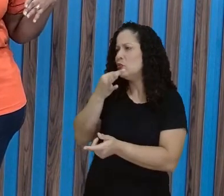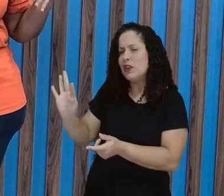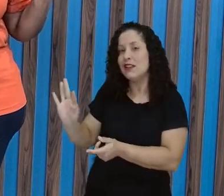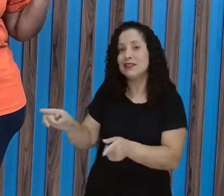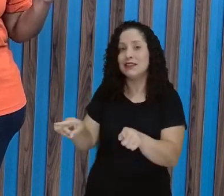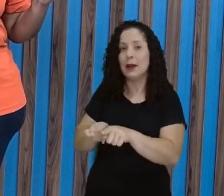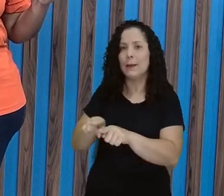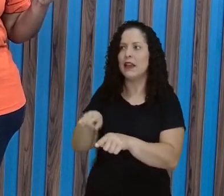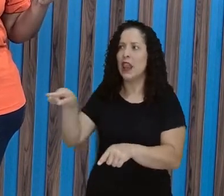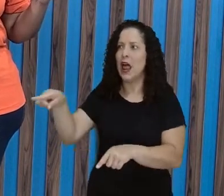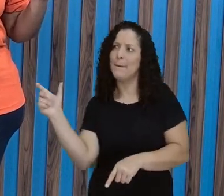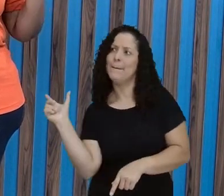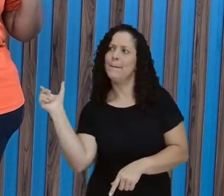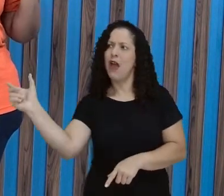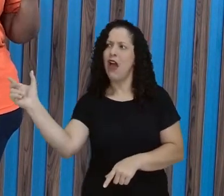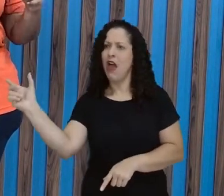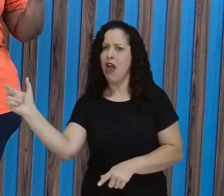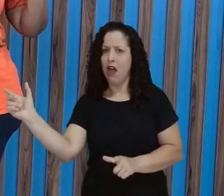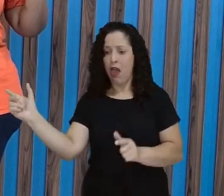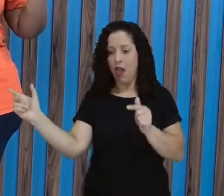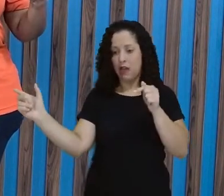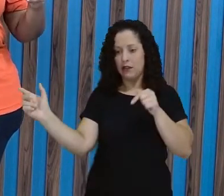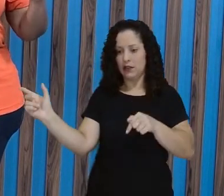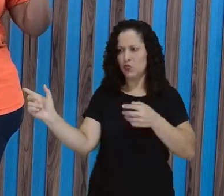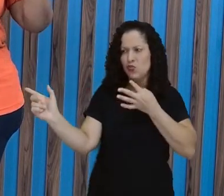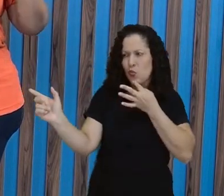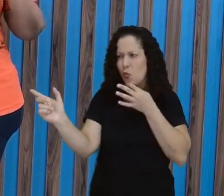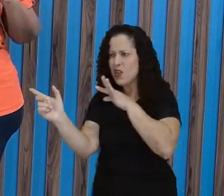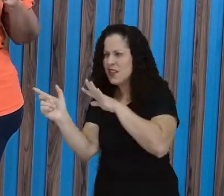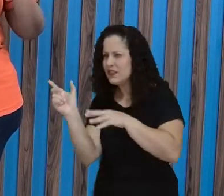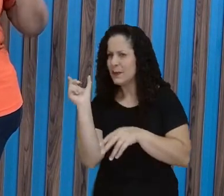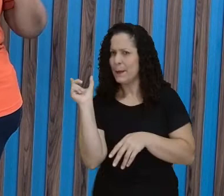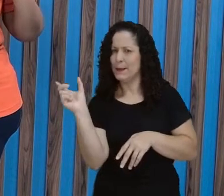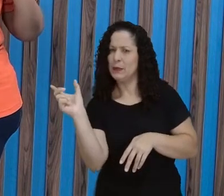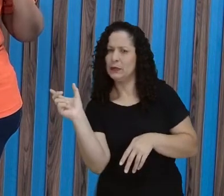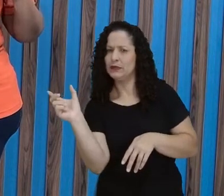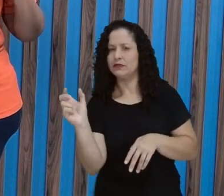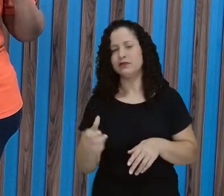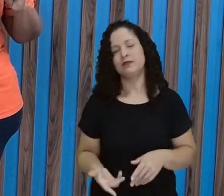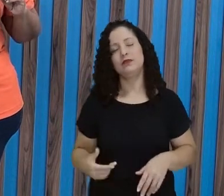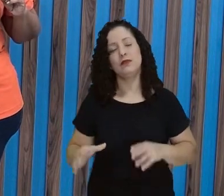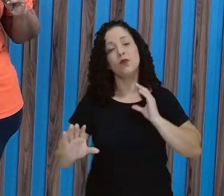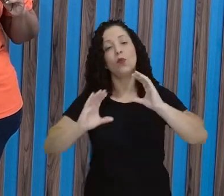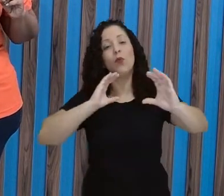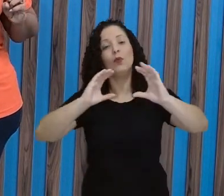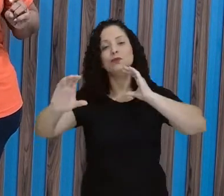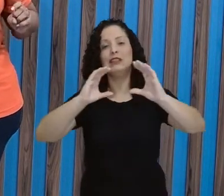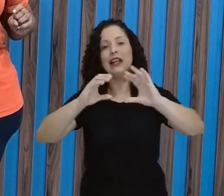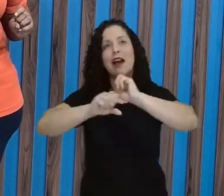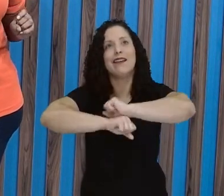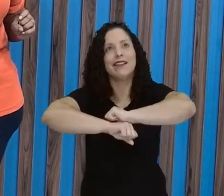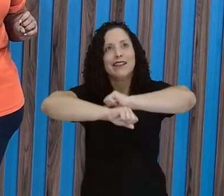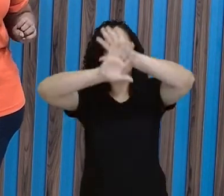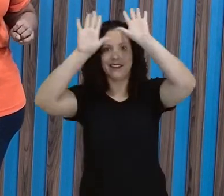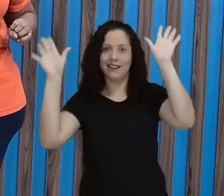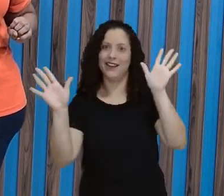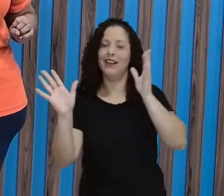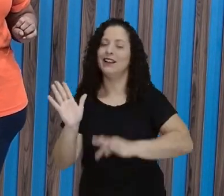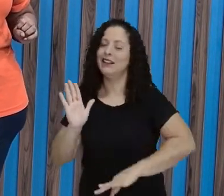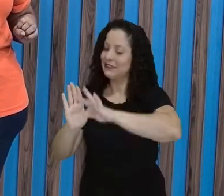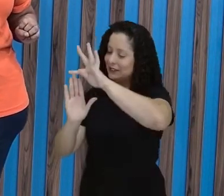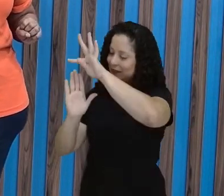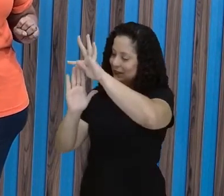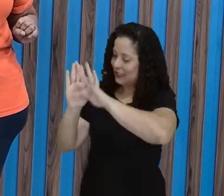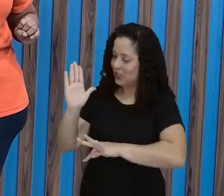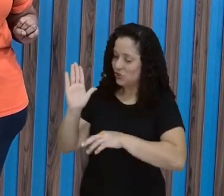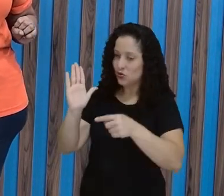contrário, tá certo? Então, comunicar é ser entendido. Seu texto vai